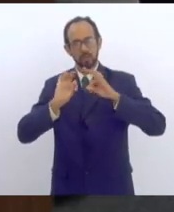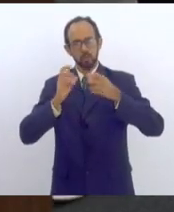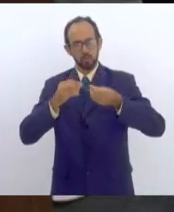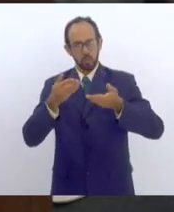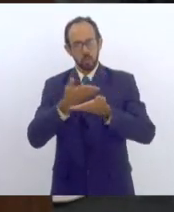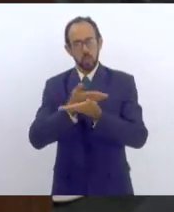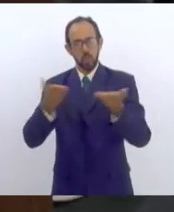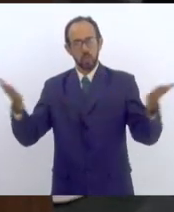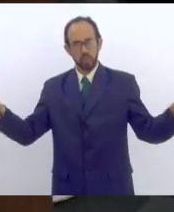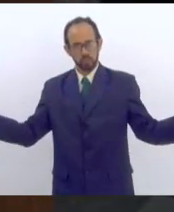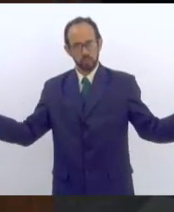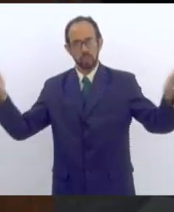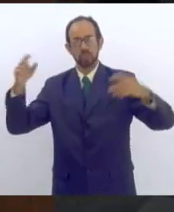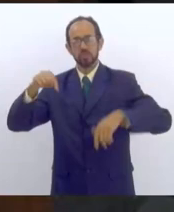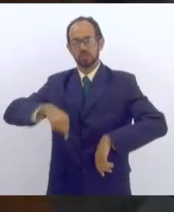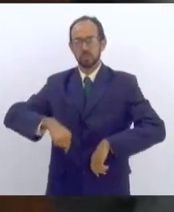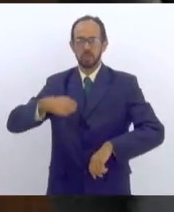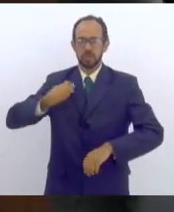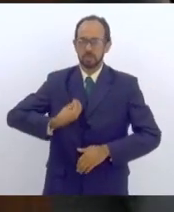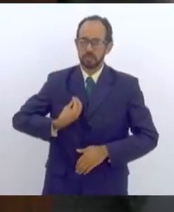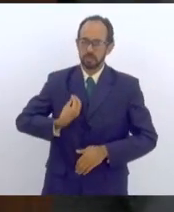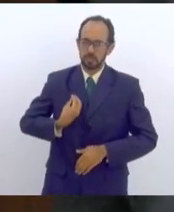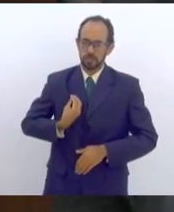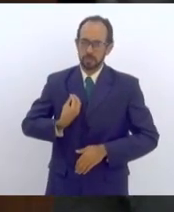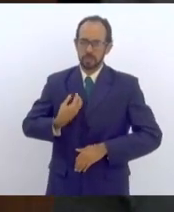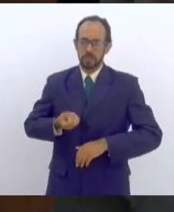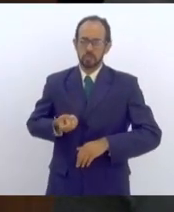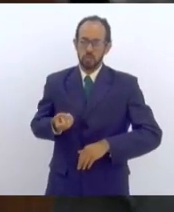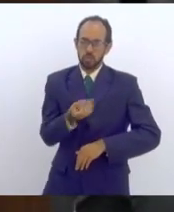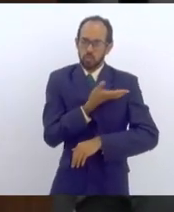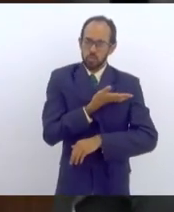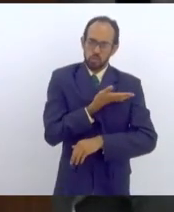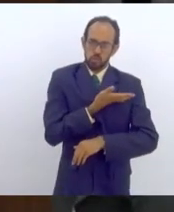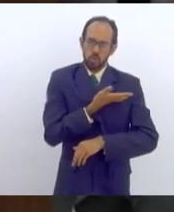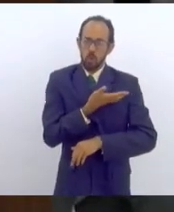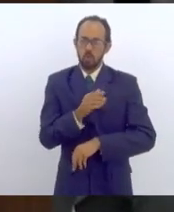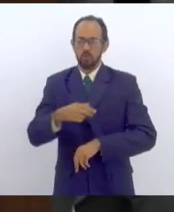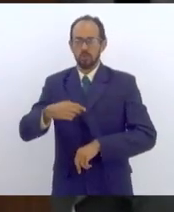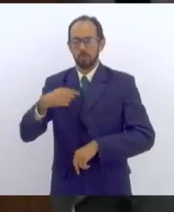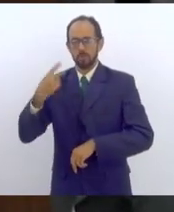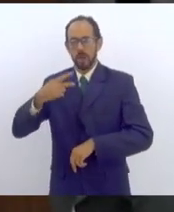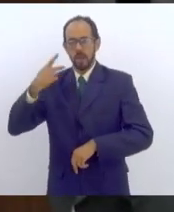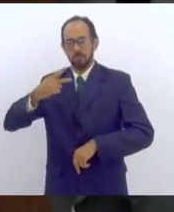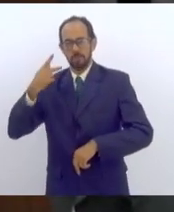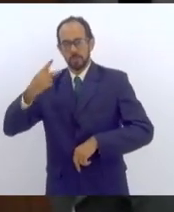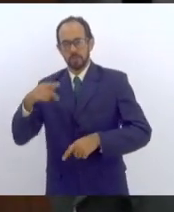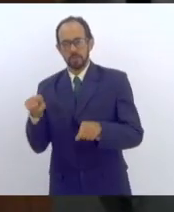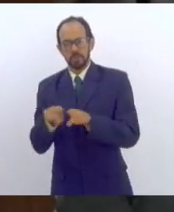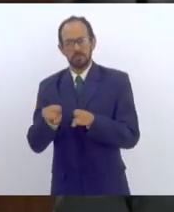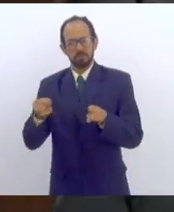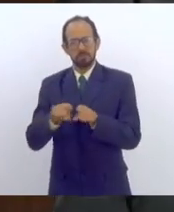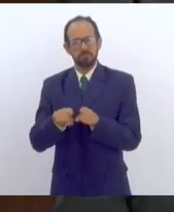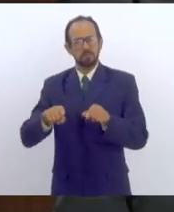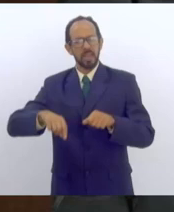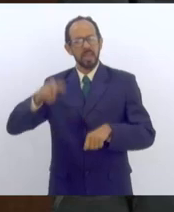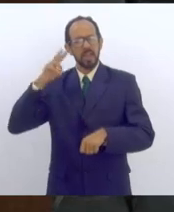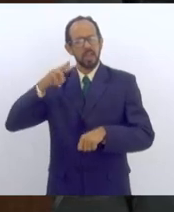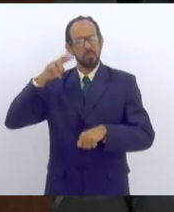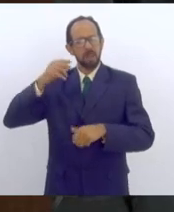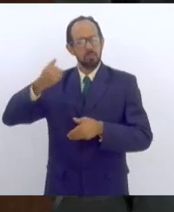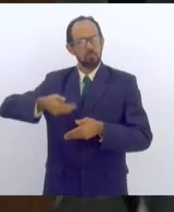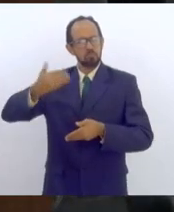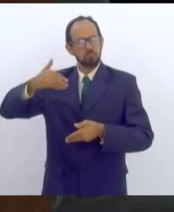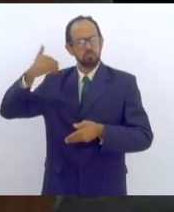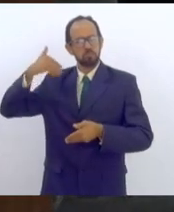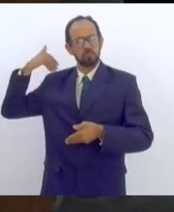e a todes que aqui chegaram nesse novo parlamento, e fazer um pouco uma retrospectiva, e vejo aqui,